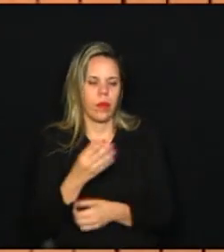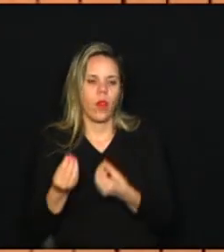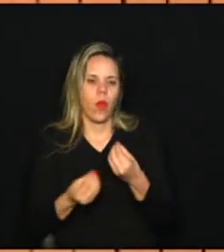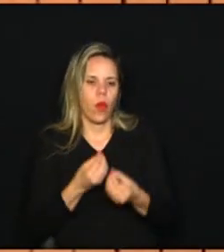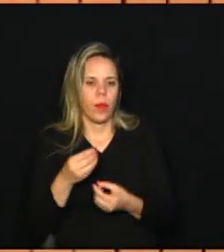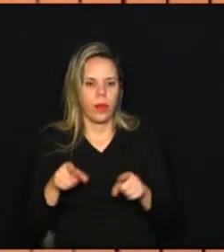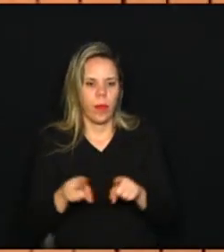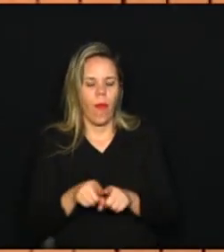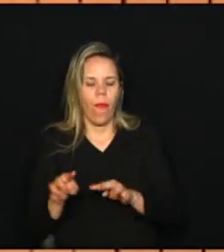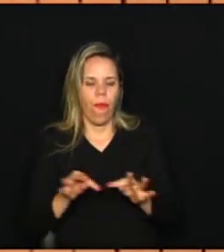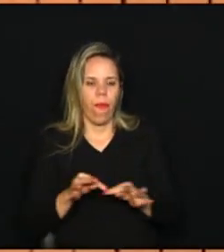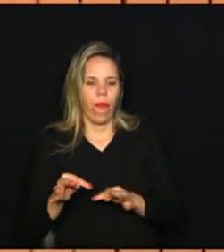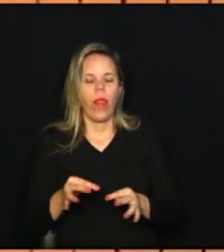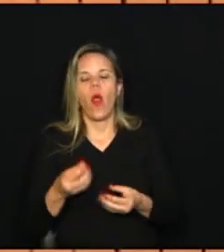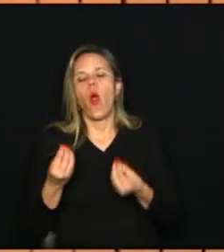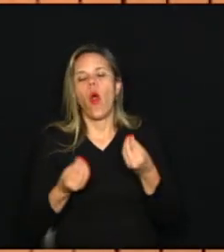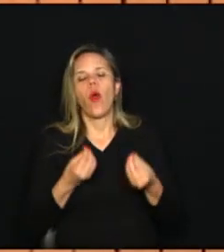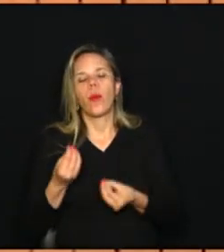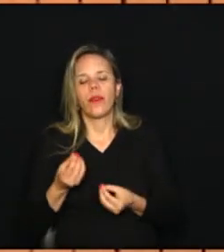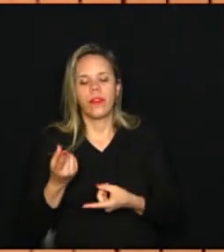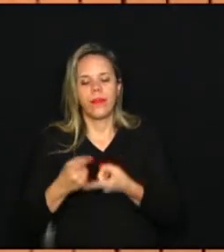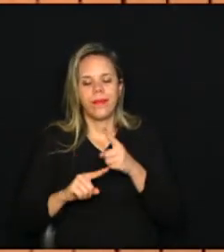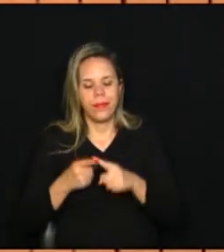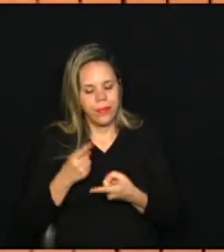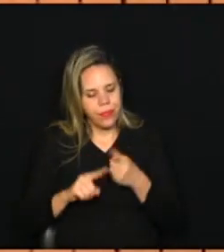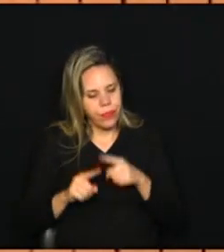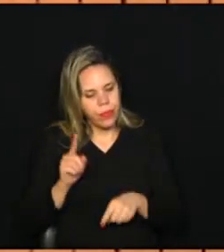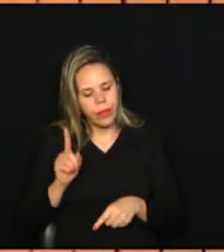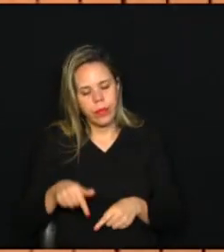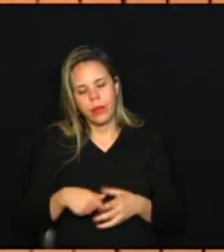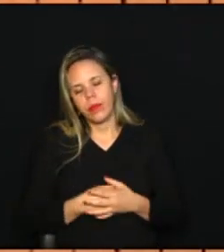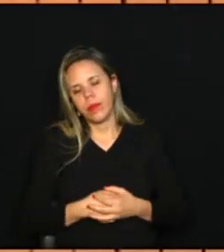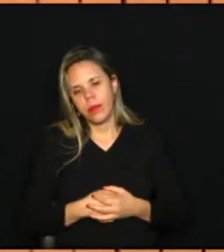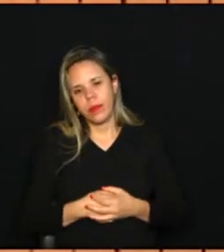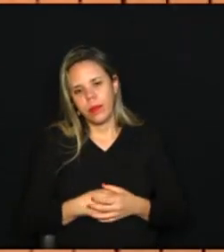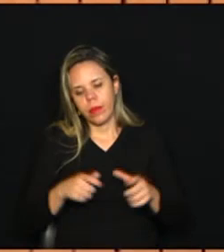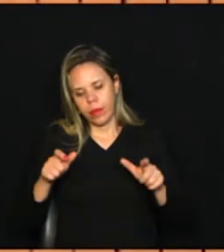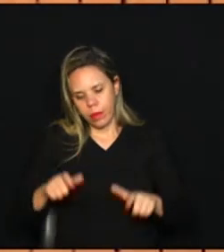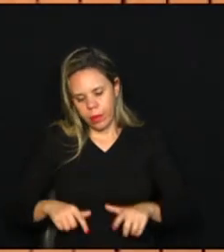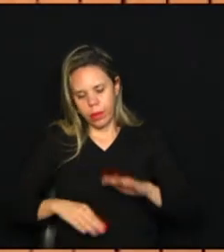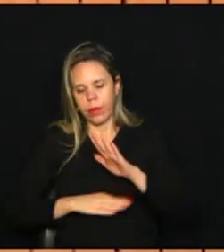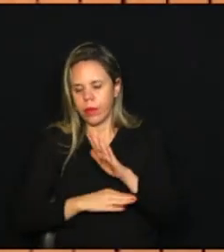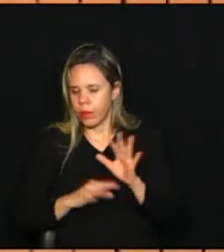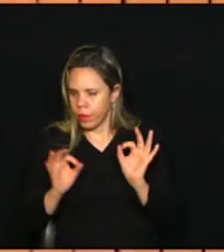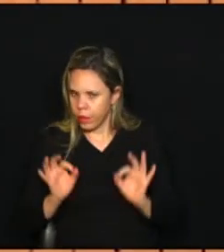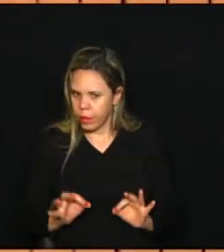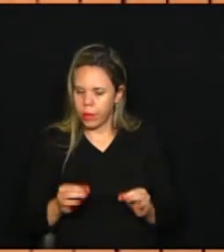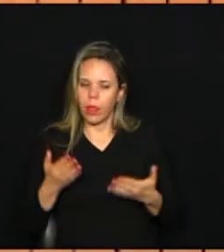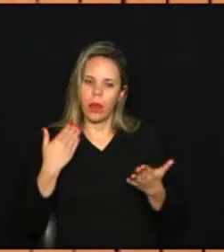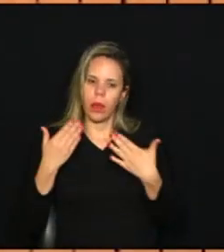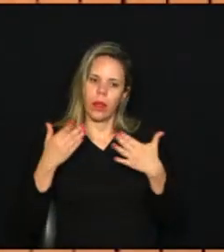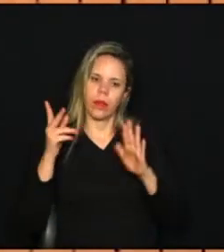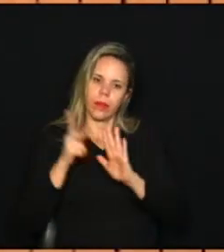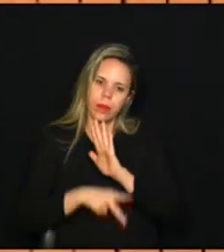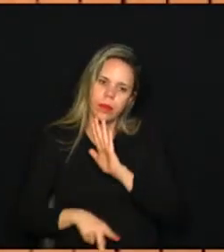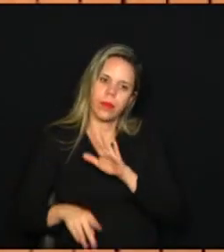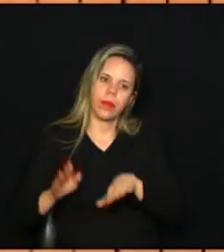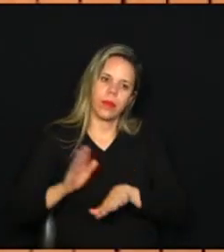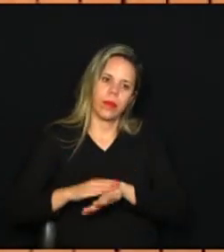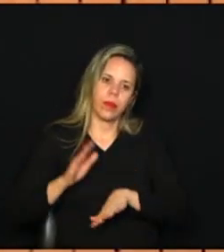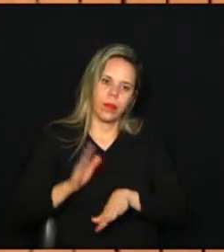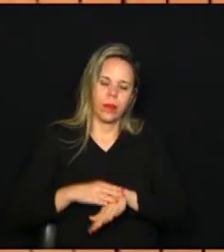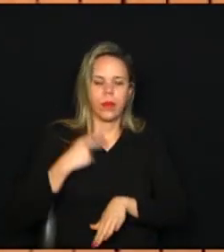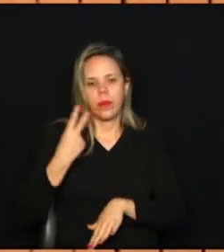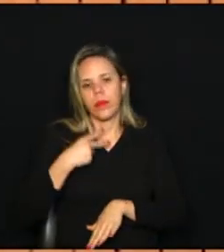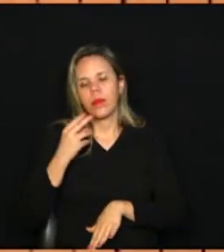foi acordado ou combinado, e esse é o local apropriado, nós estamos discutindo um projeto de autoria do